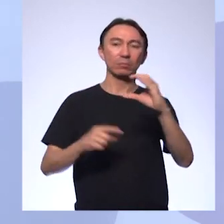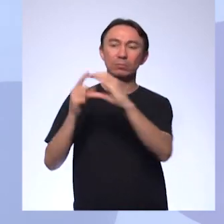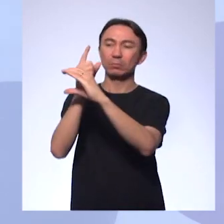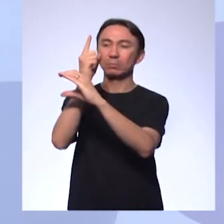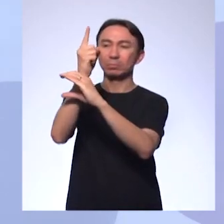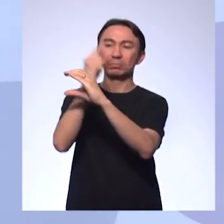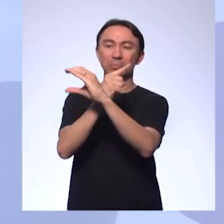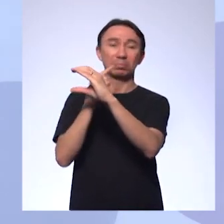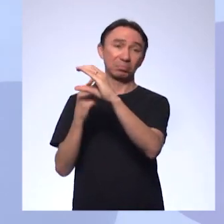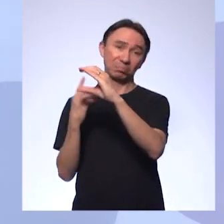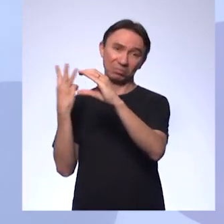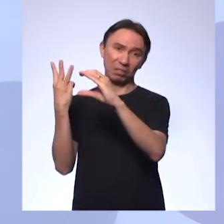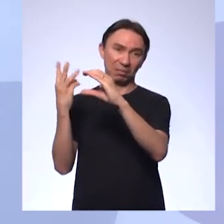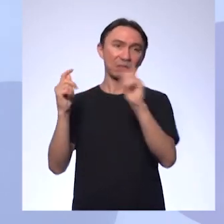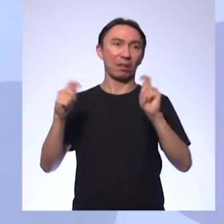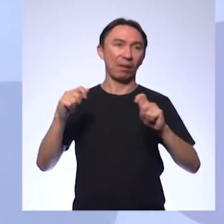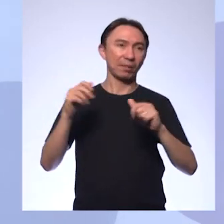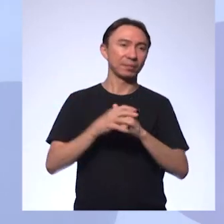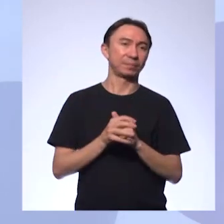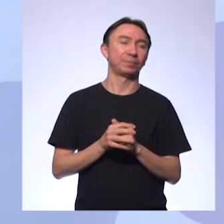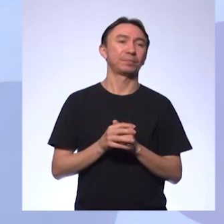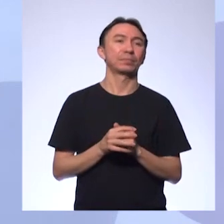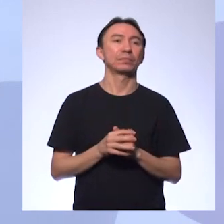hidrogênio, o hidrogênio,